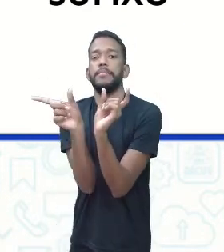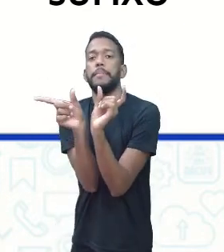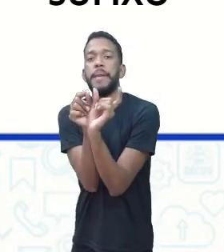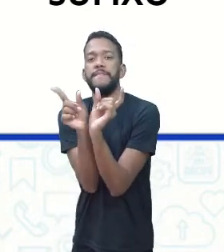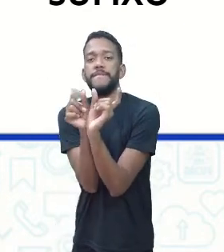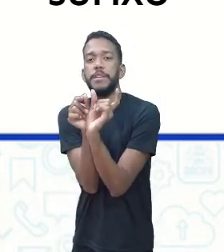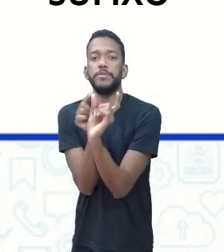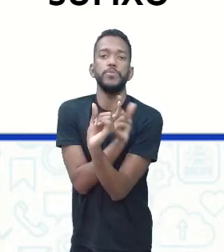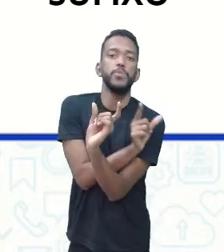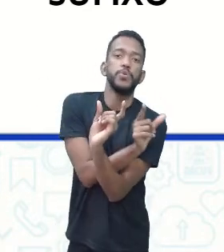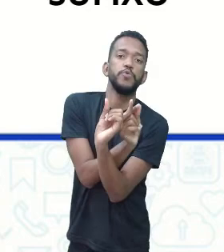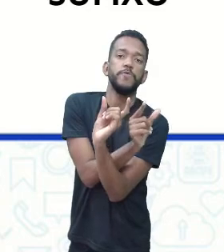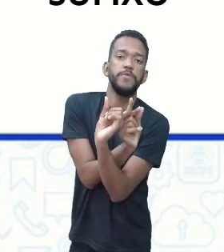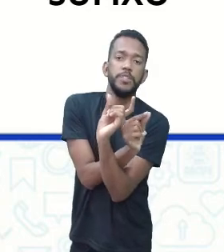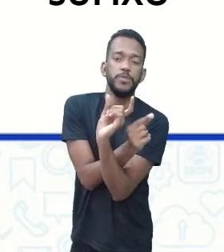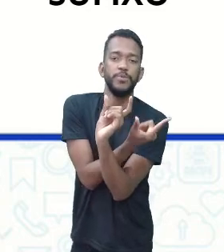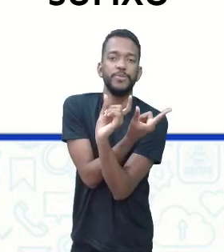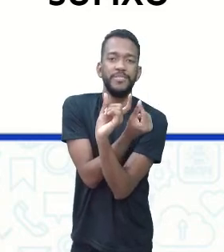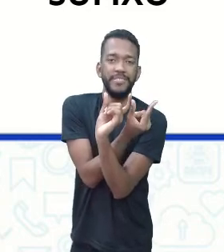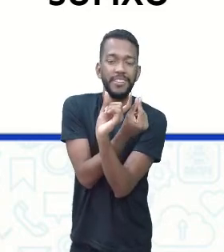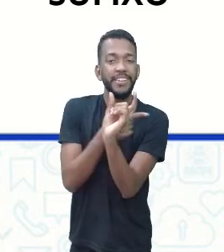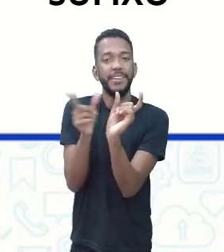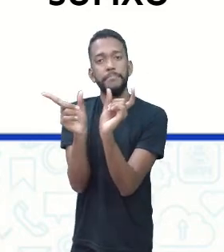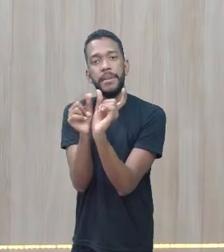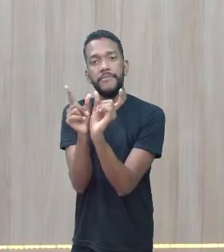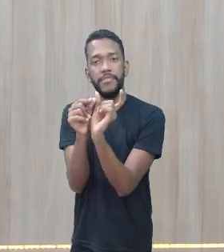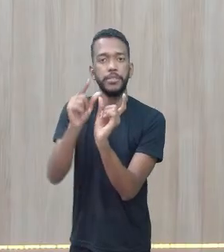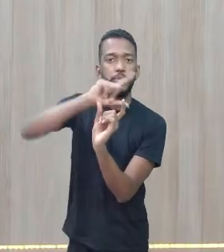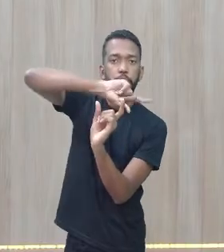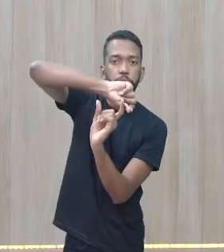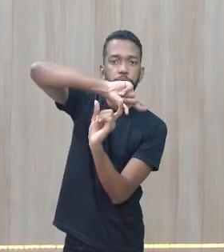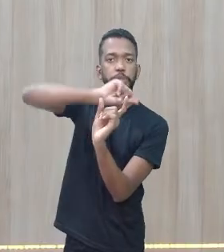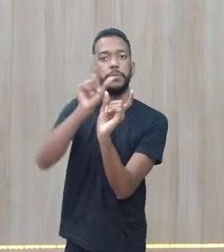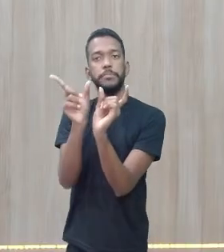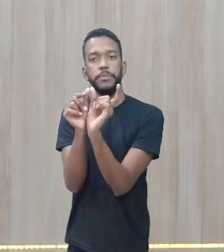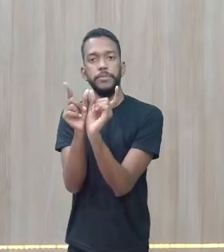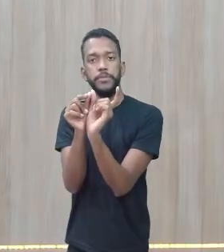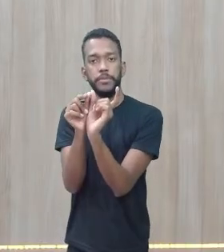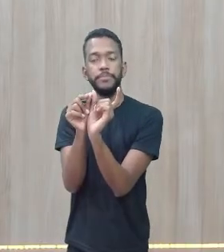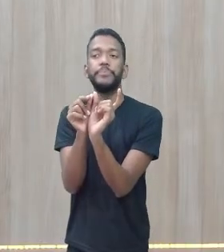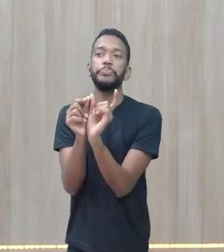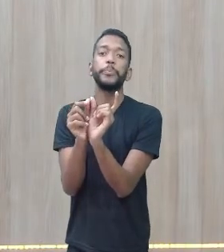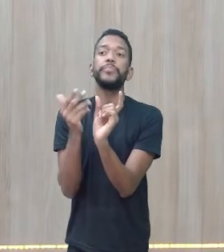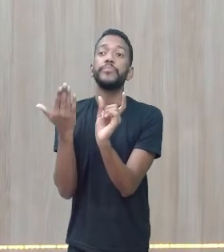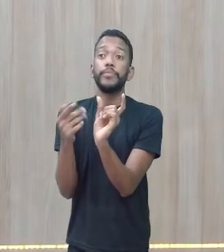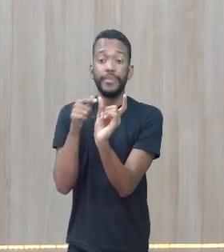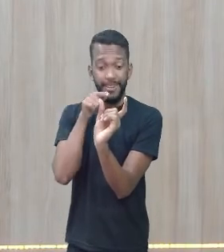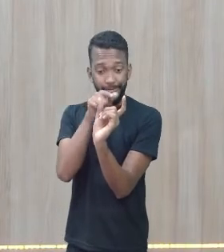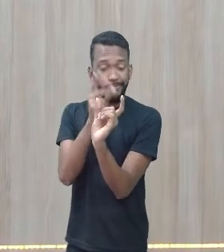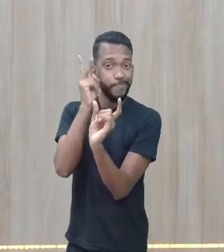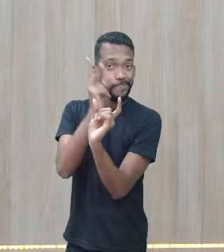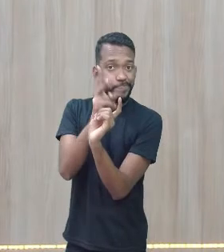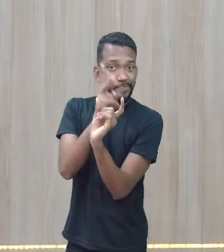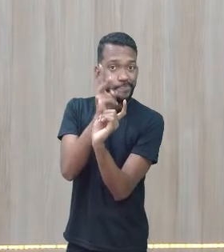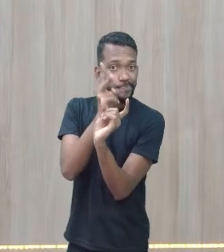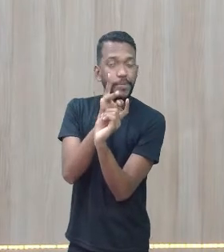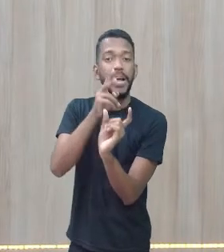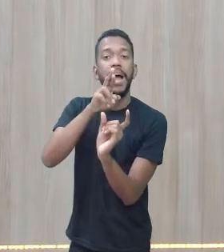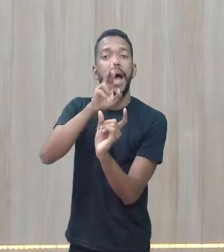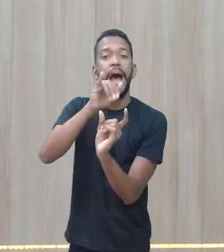Vocês estão vendo, percebendo que nós temos o radical. Então, a partir deste radical, podemos